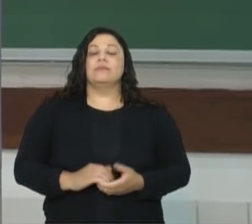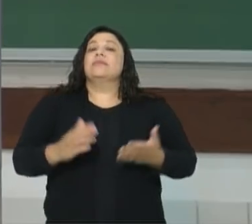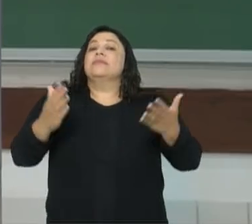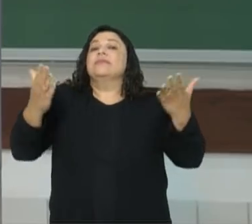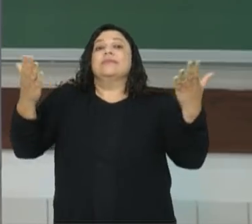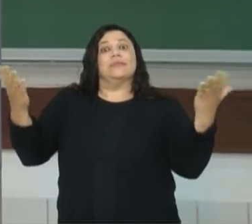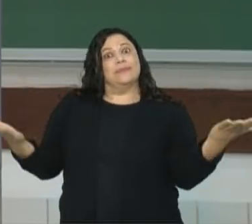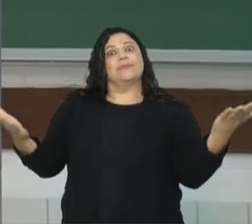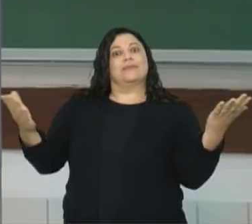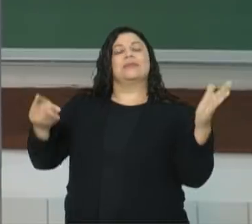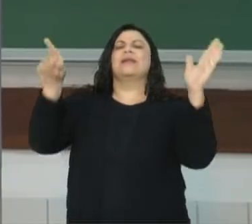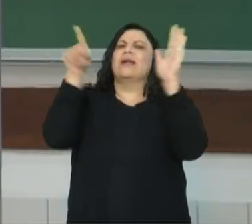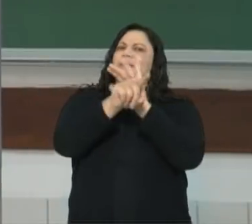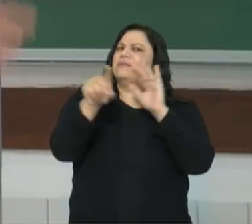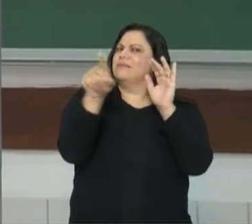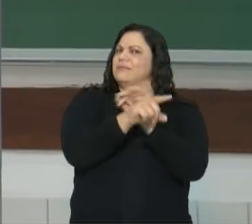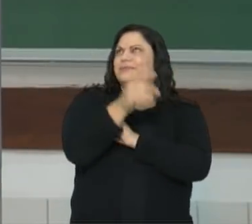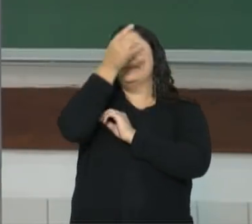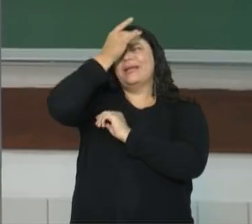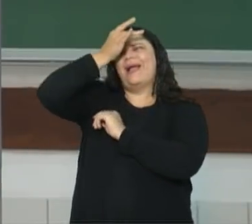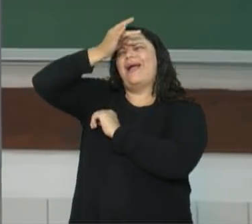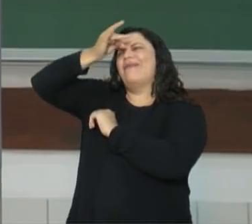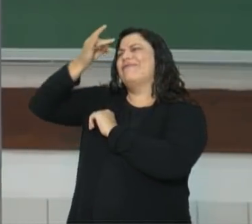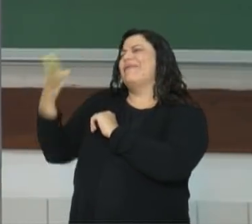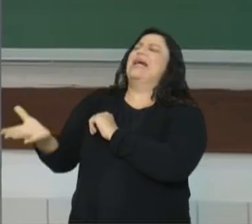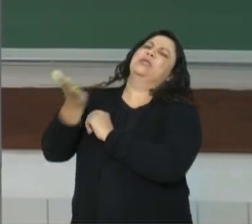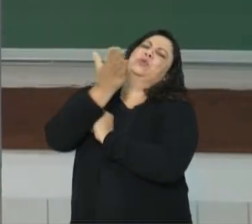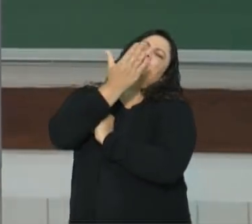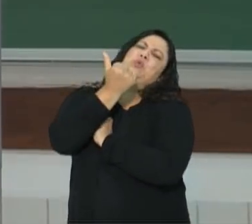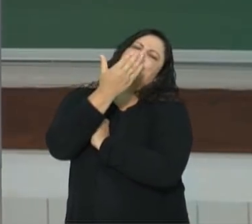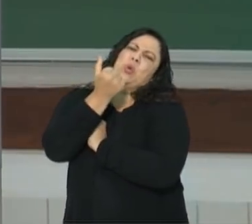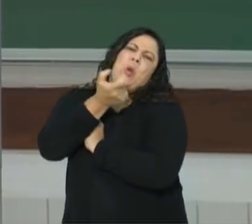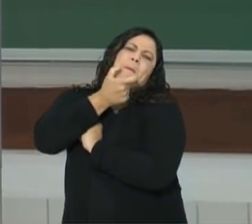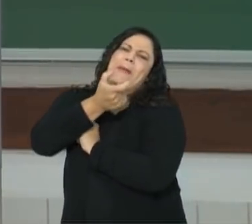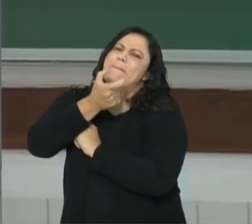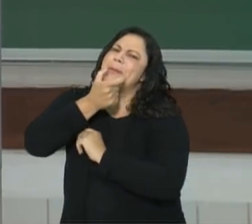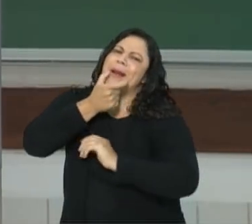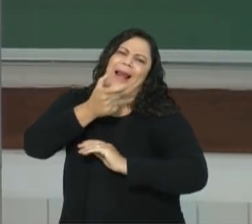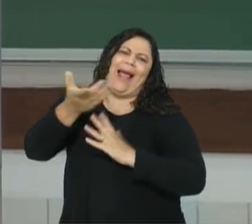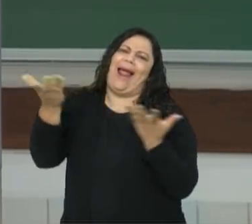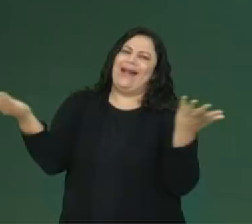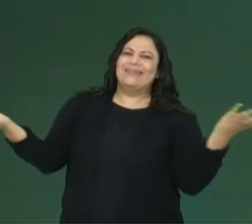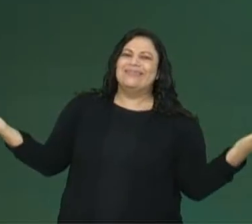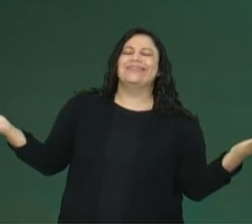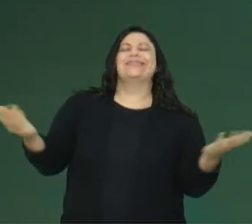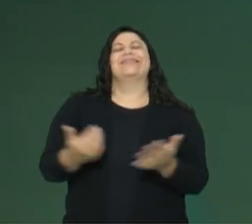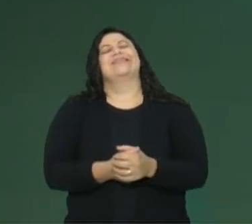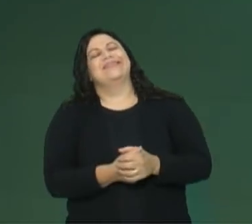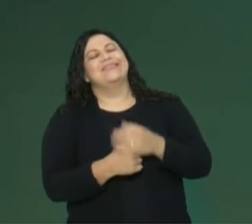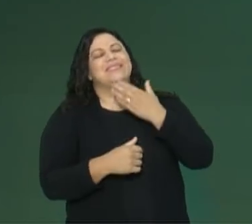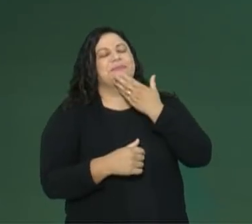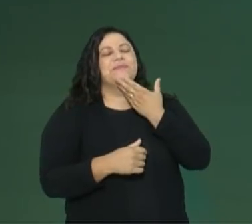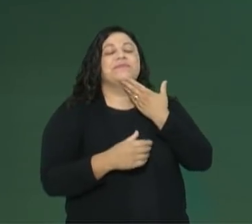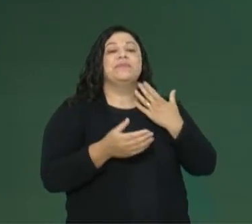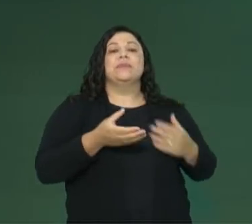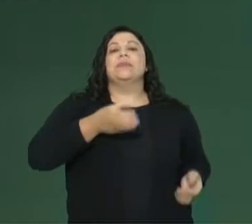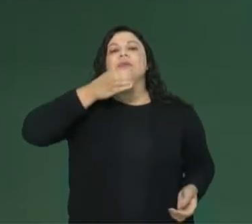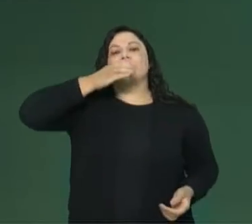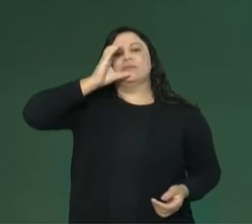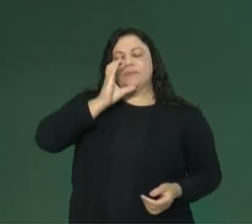Essa questão está mais fácil do que eu devorar um pacote de bolacha inteiro no almoço de hoje. Presta atenção. Beber água filtrada e